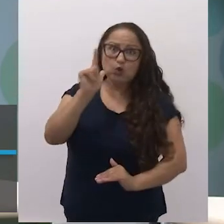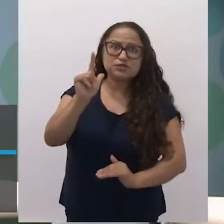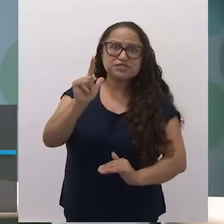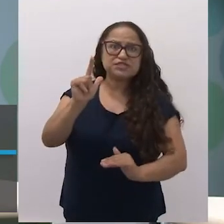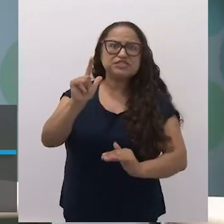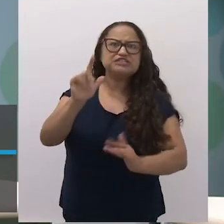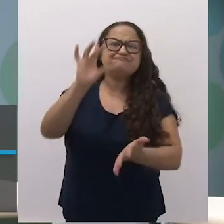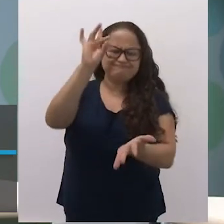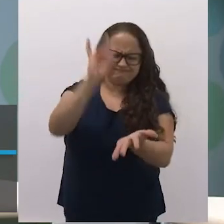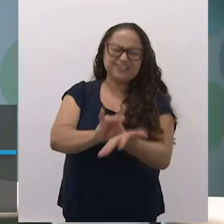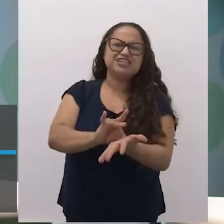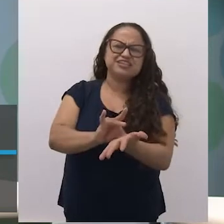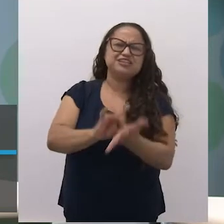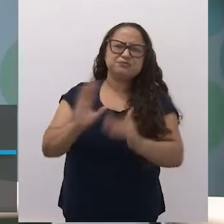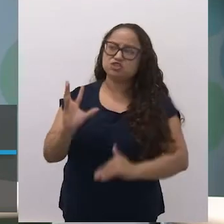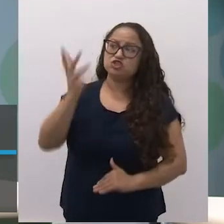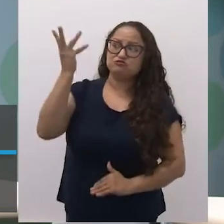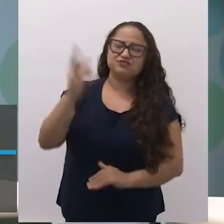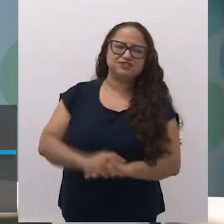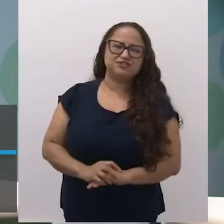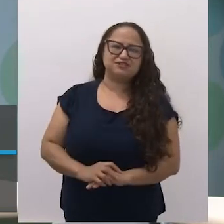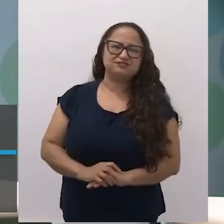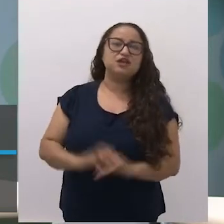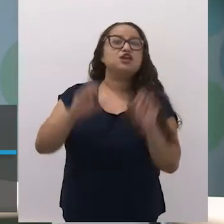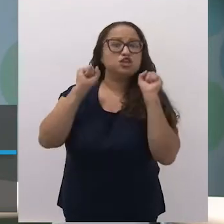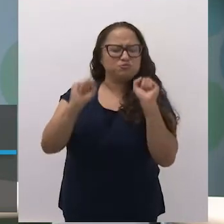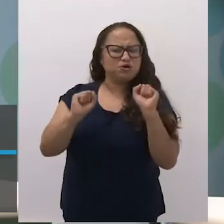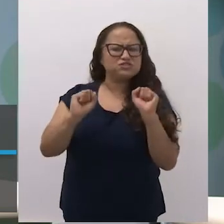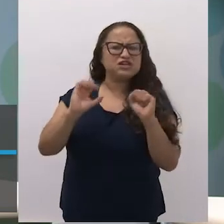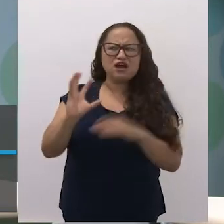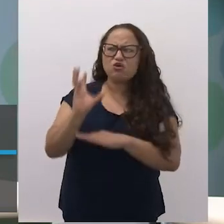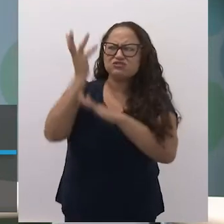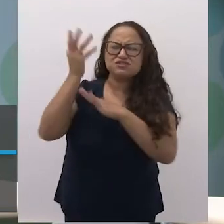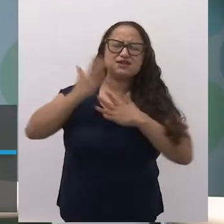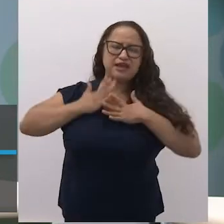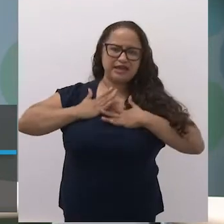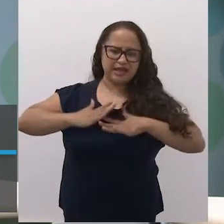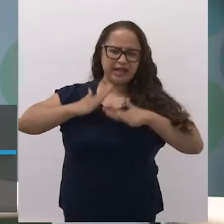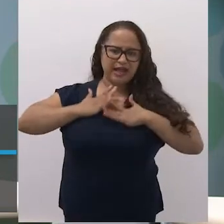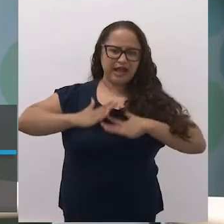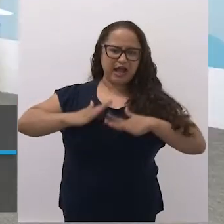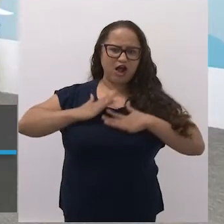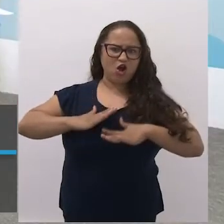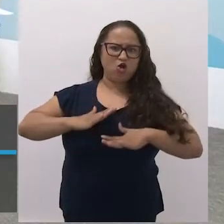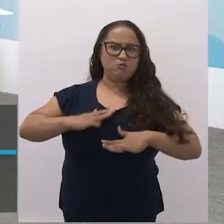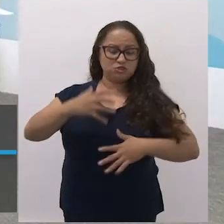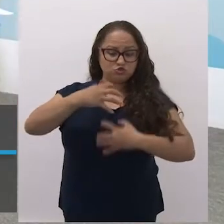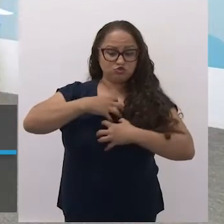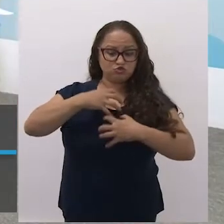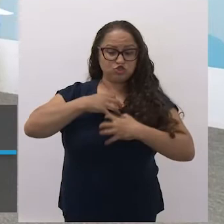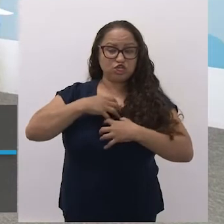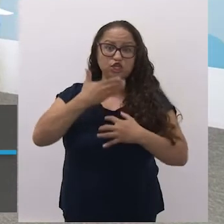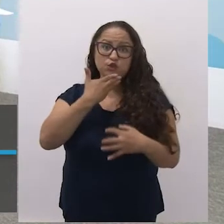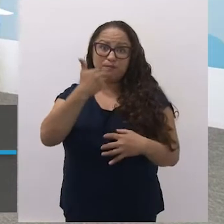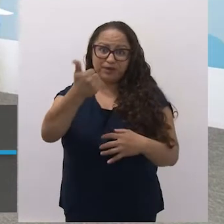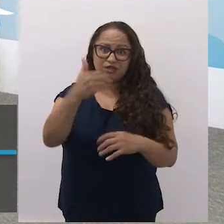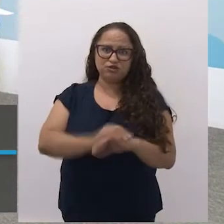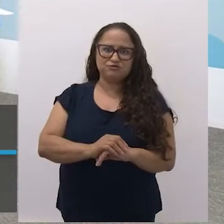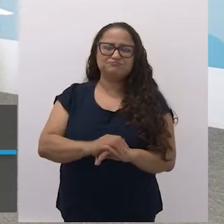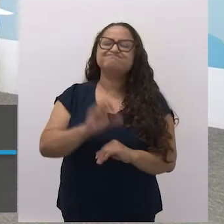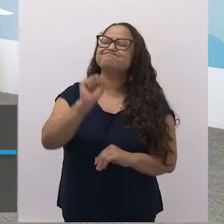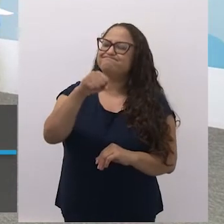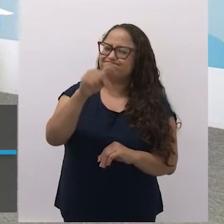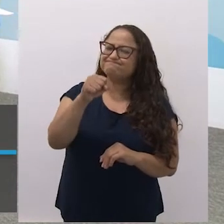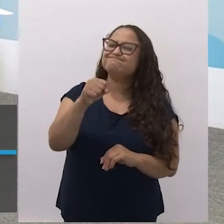eficaz, seja realmente de forma tranquila e com uma convivência um pouco melhor. Sem dúvida, né? Cada um no seu papel,